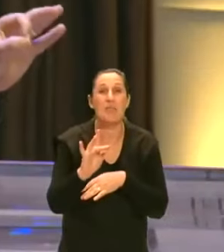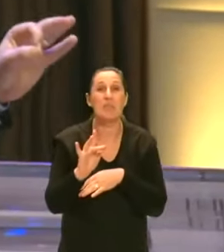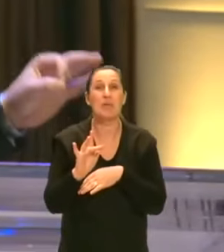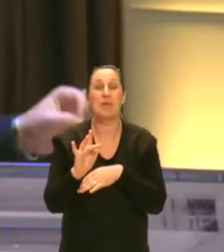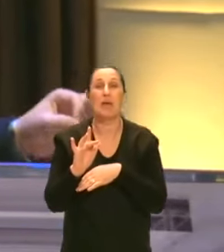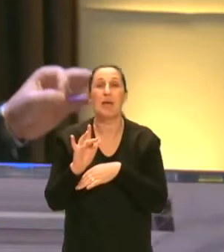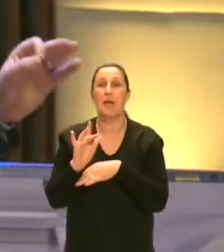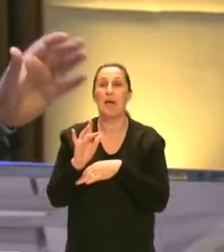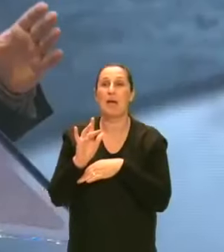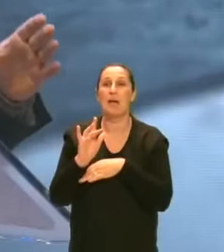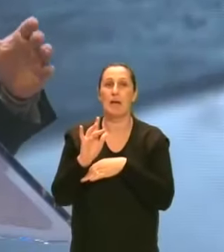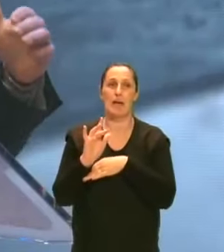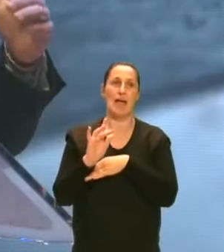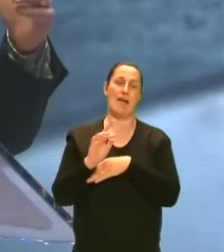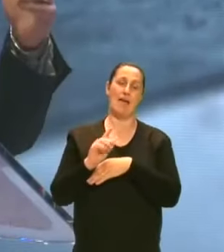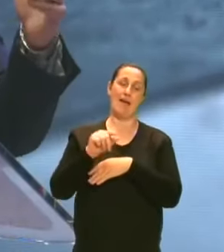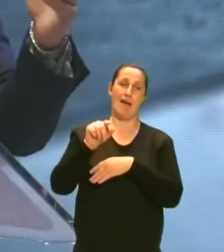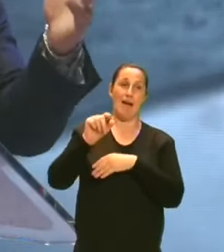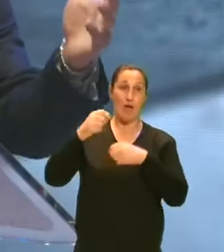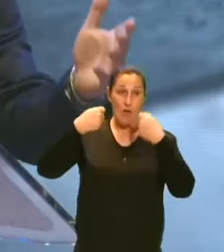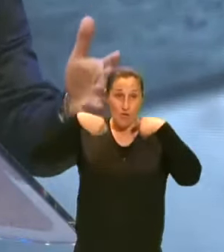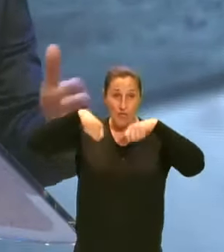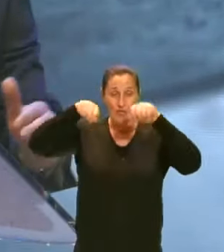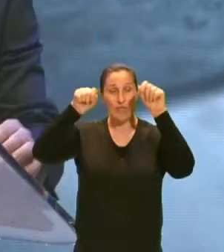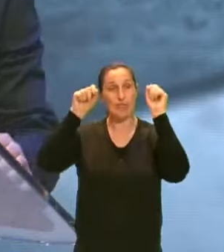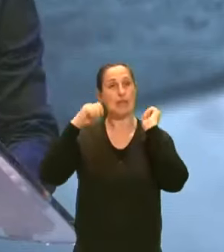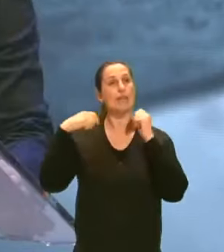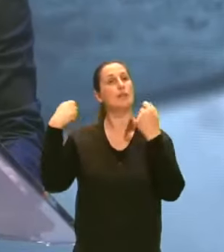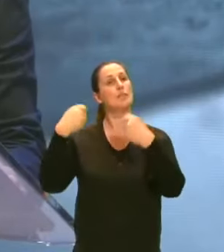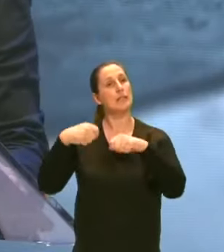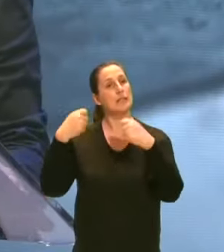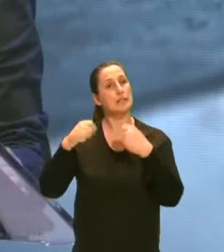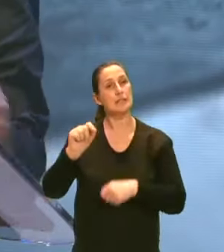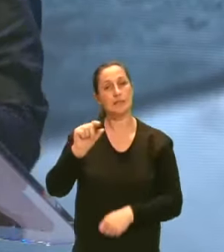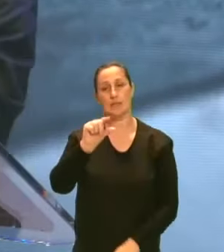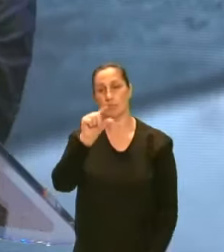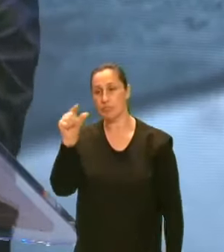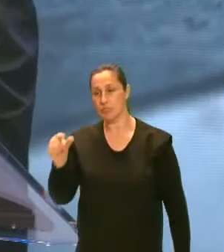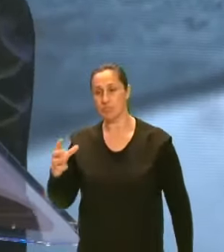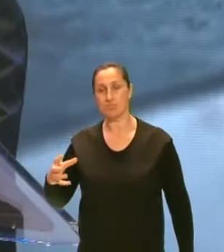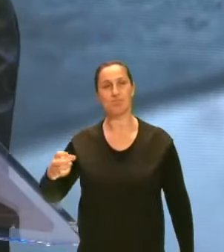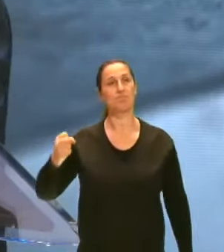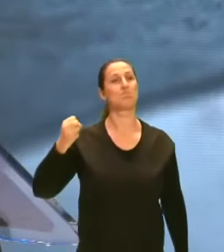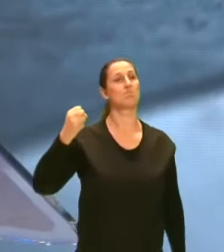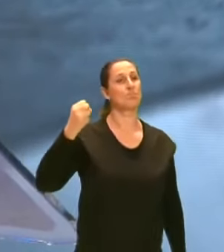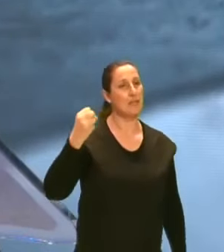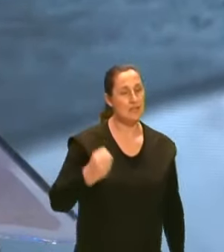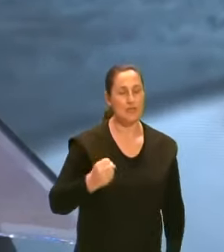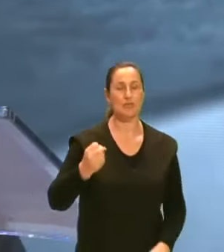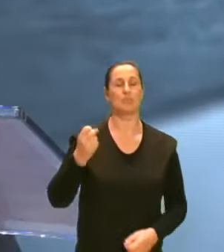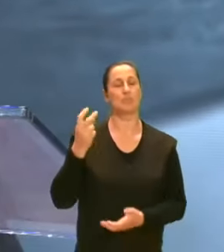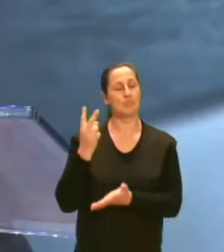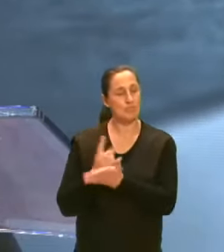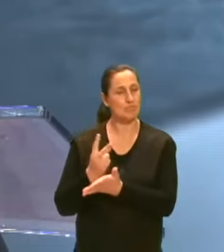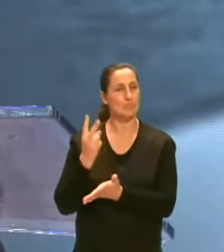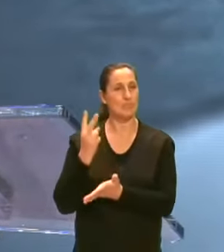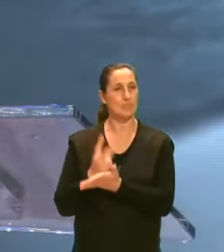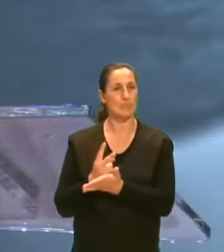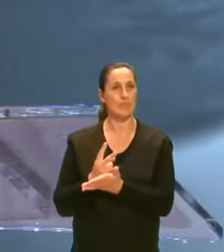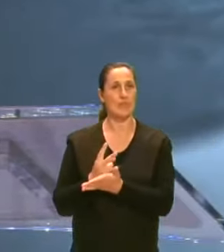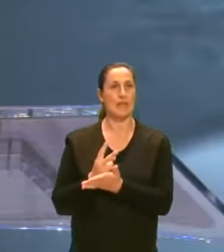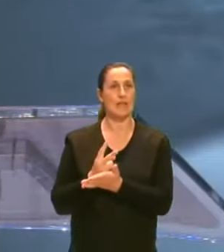um pastor, de um protetor. É interessante que a ovelha ela vai comendo, e ela vai